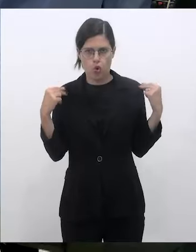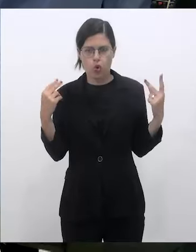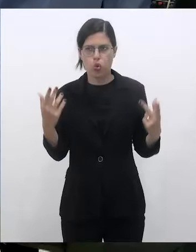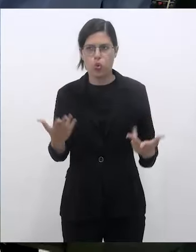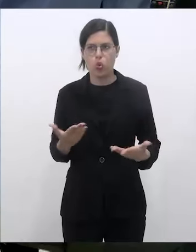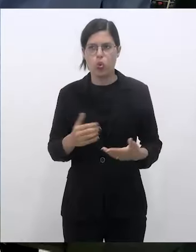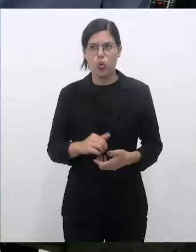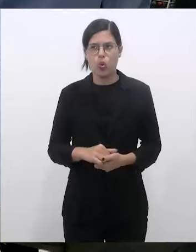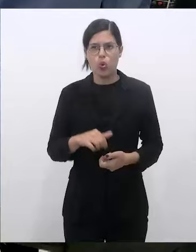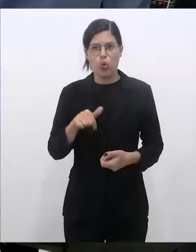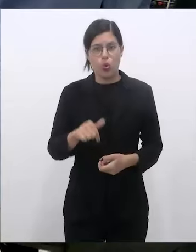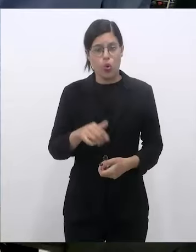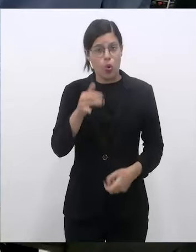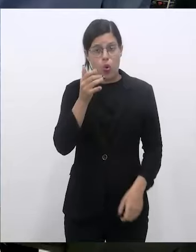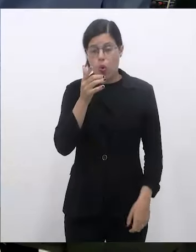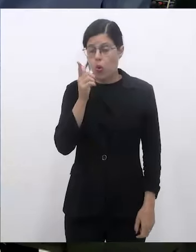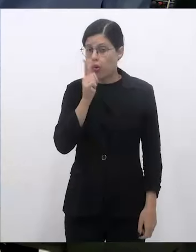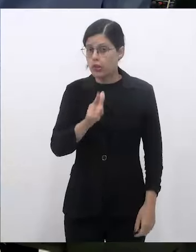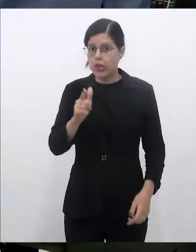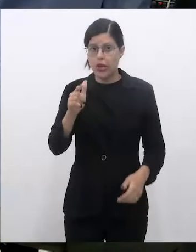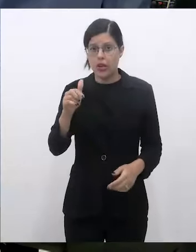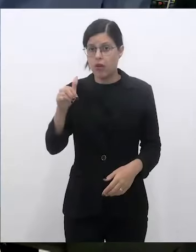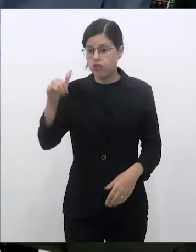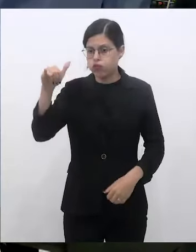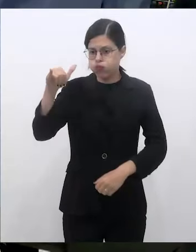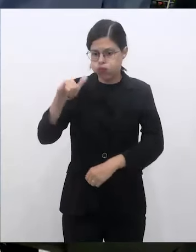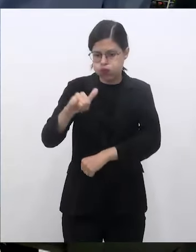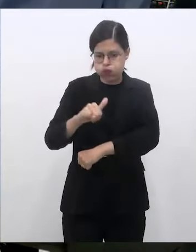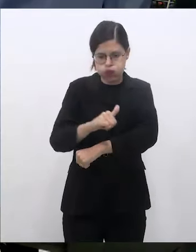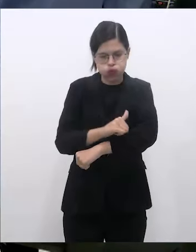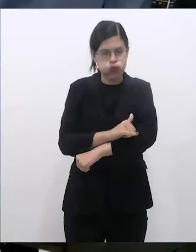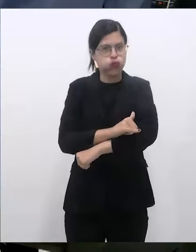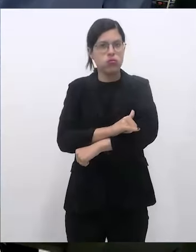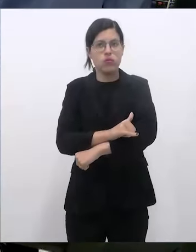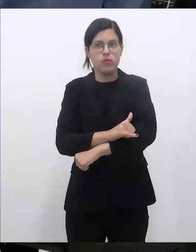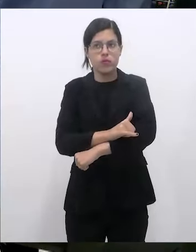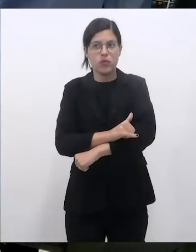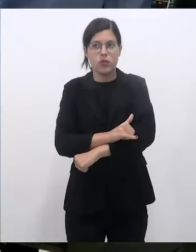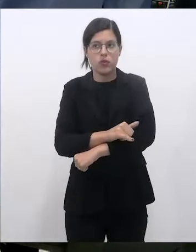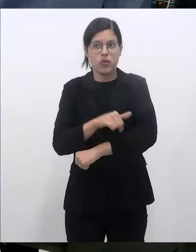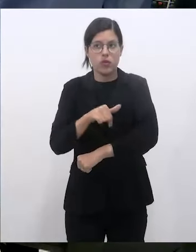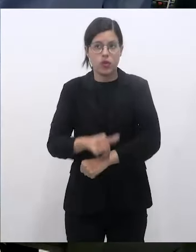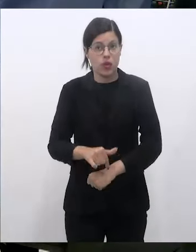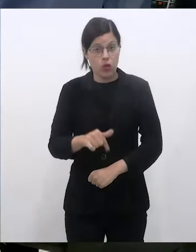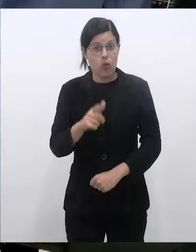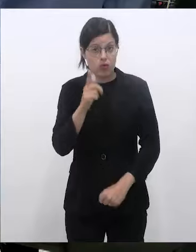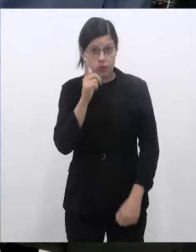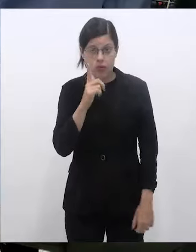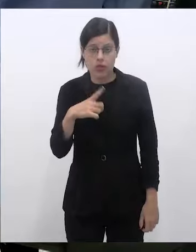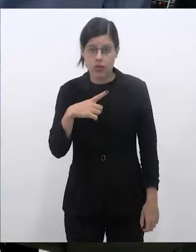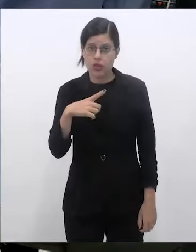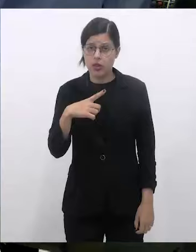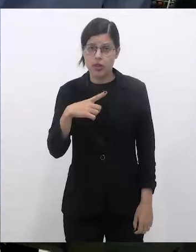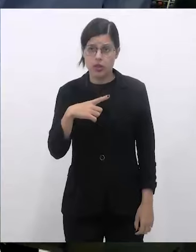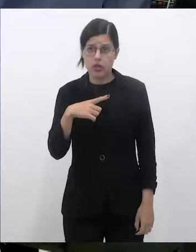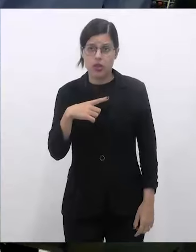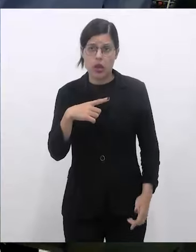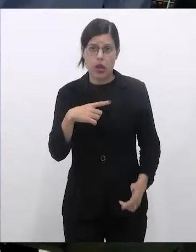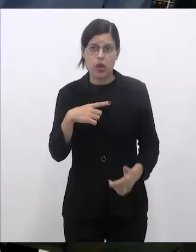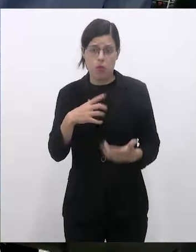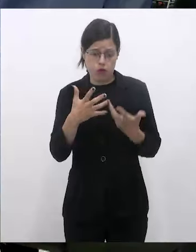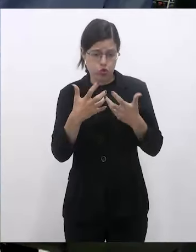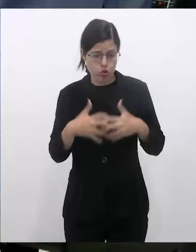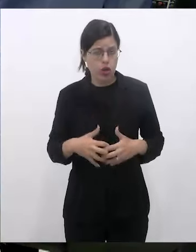piloto automático, ele já pousa e decola um avião. Não só mantém velocidade de cruzeiro. Ali tem um